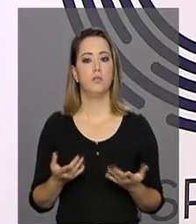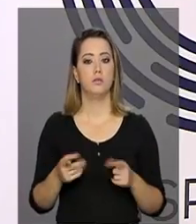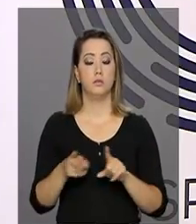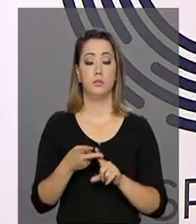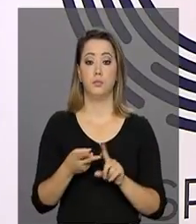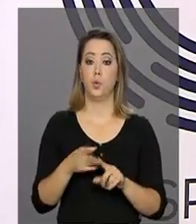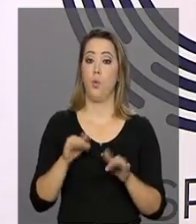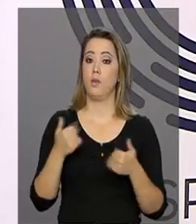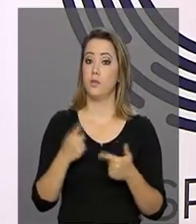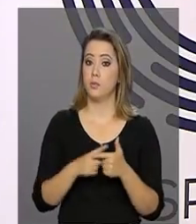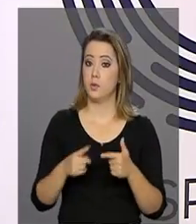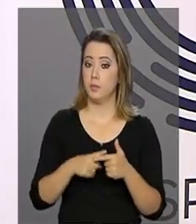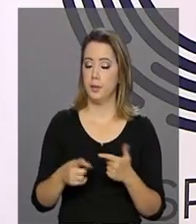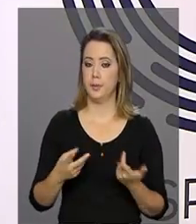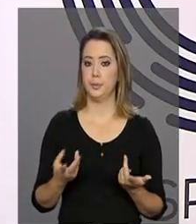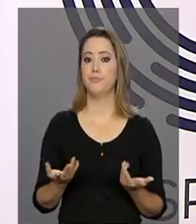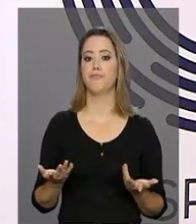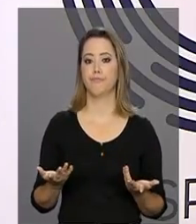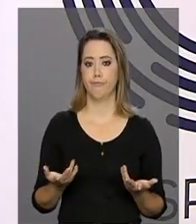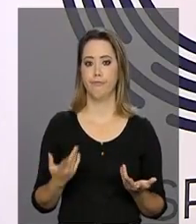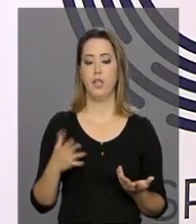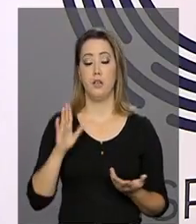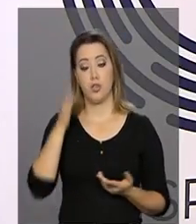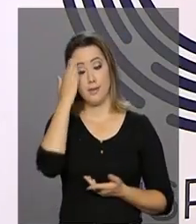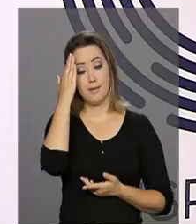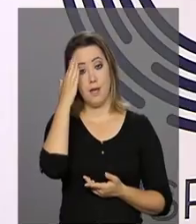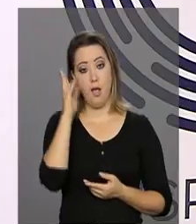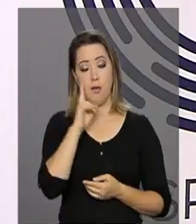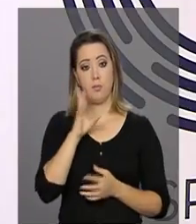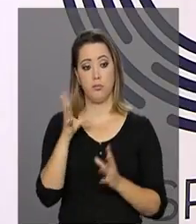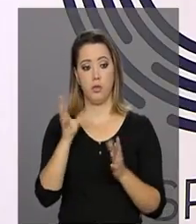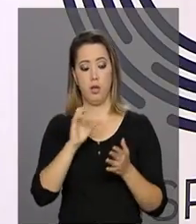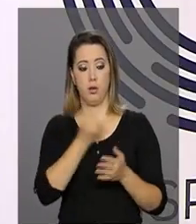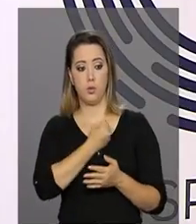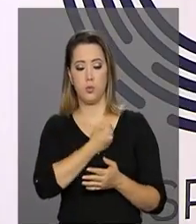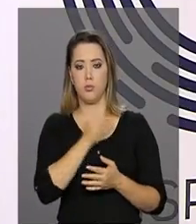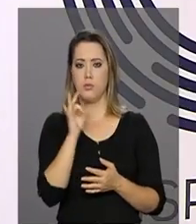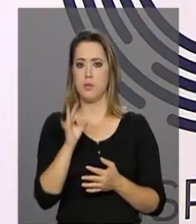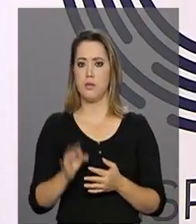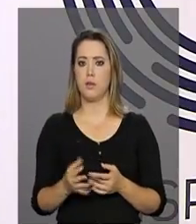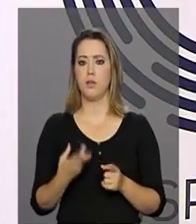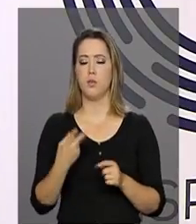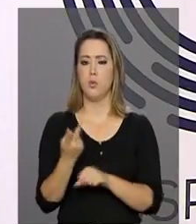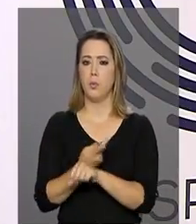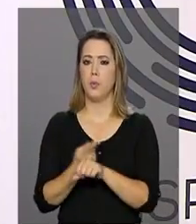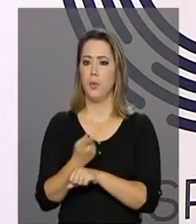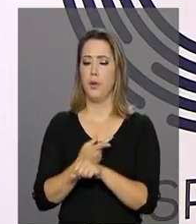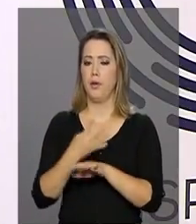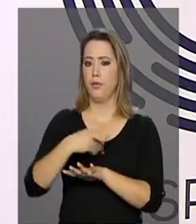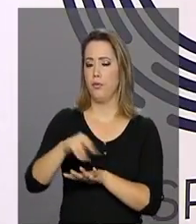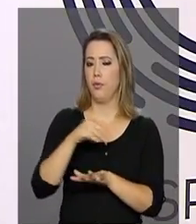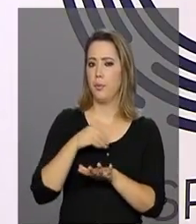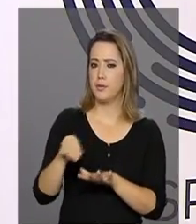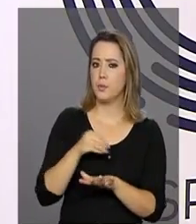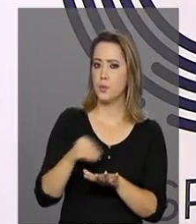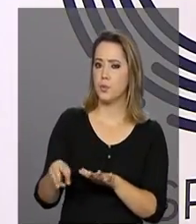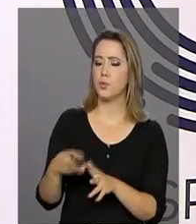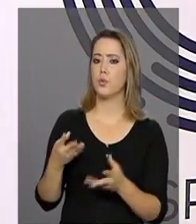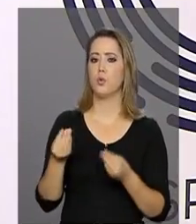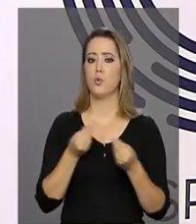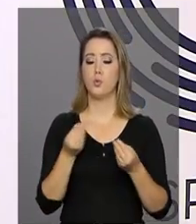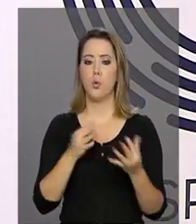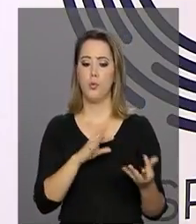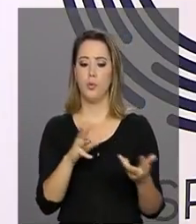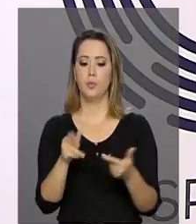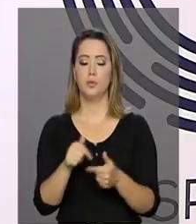de intervenção do estado ah depois disso a busca de maiores informações a respeito do Mundo do